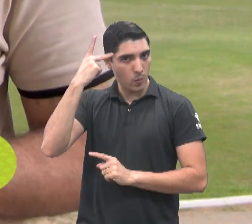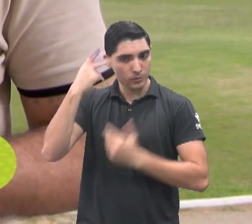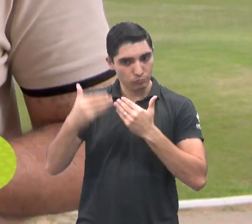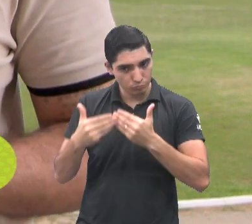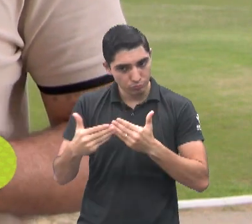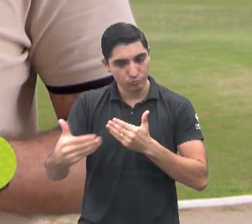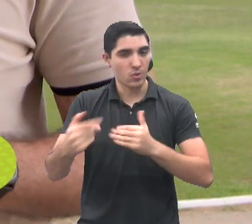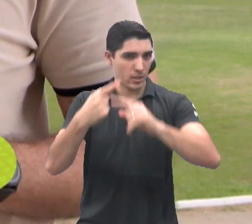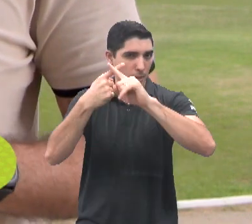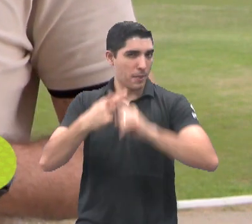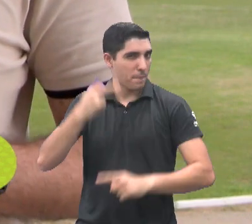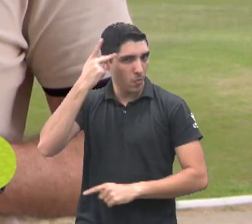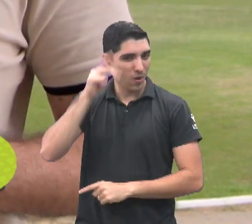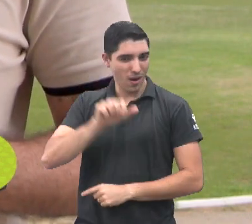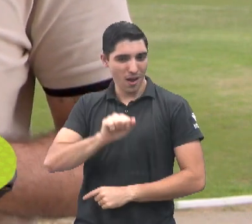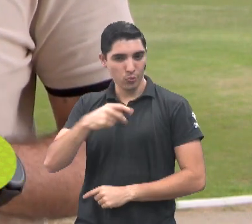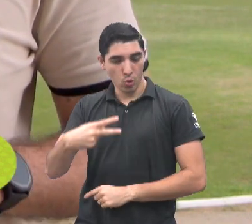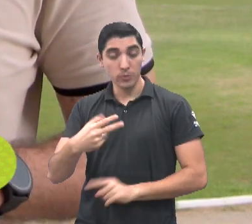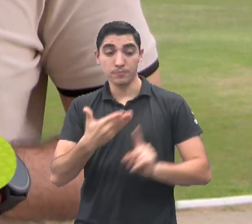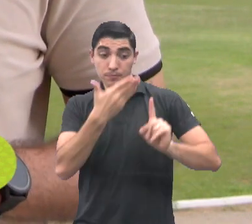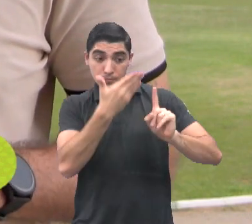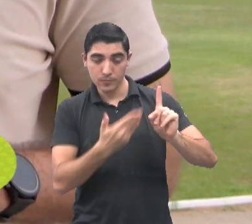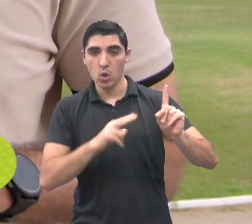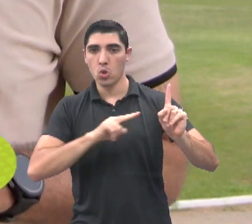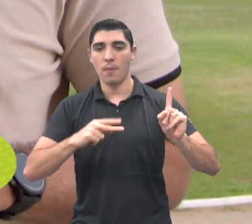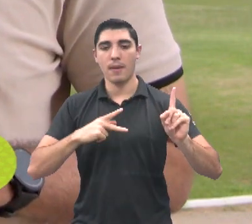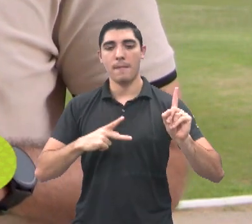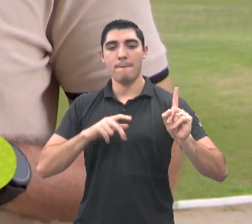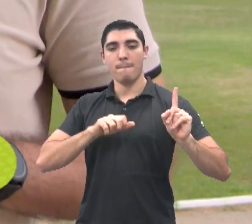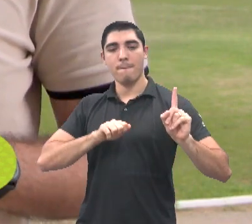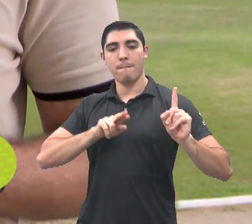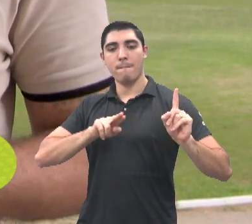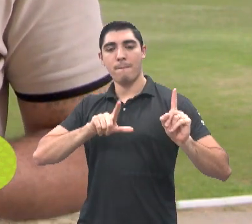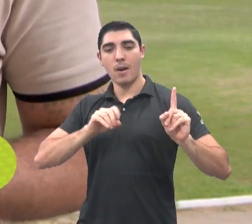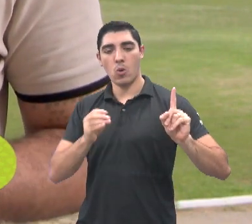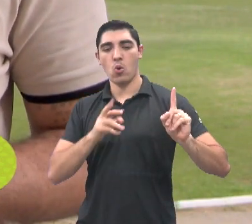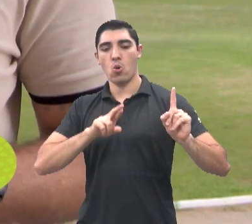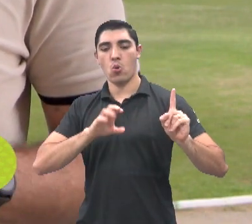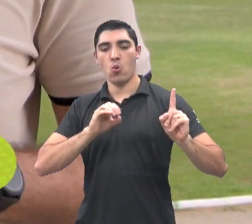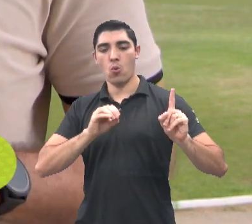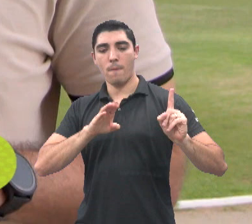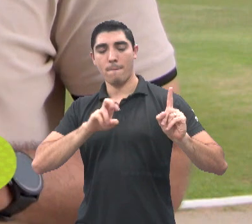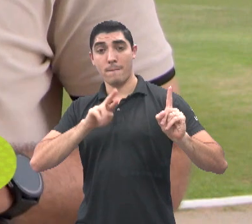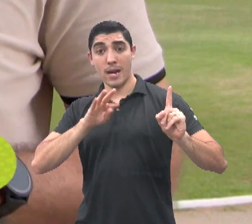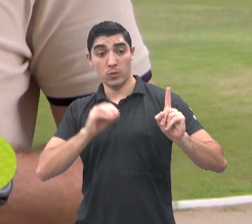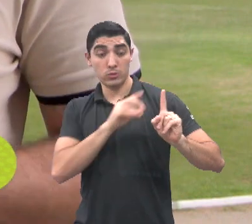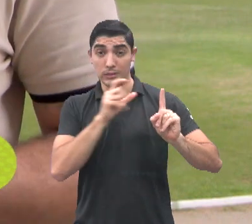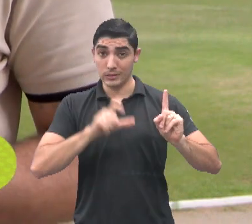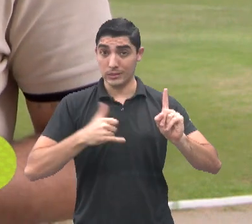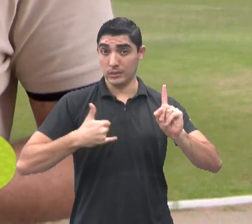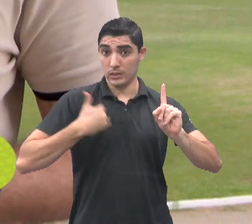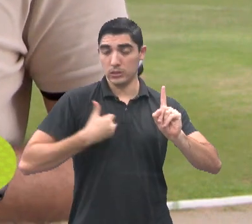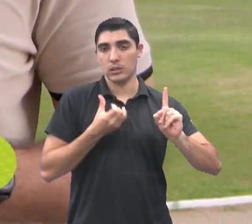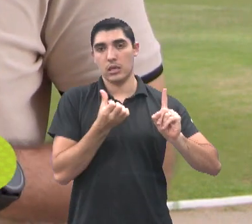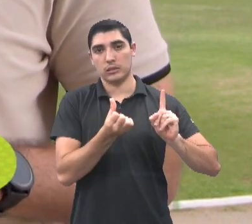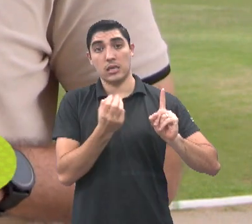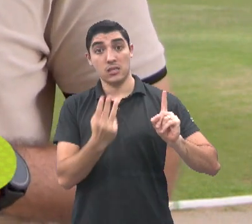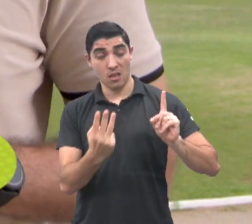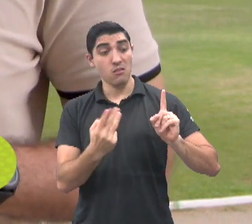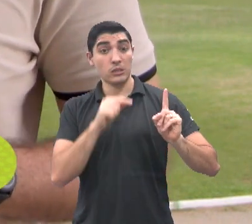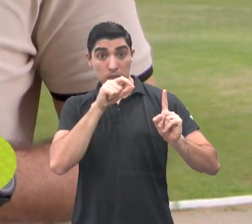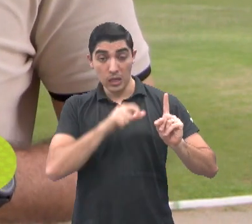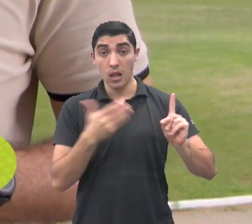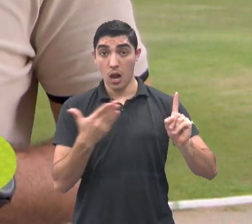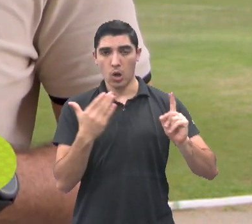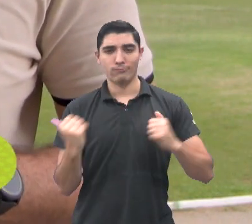comentou no programa, o técnico é o Paulo Roberto Santos, ele tem 63 anos e chega na Águia do Vale para